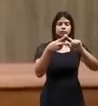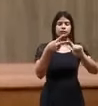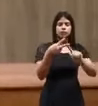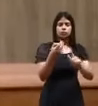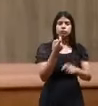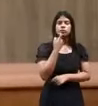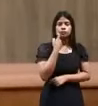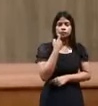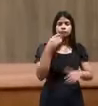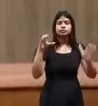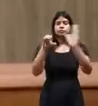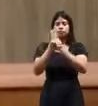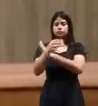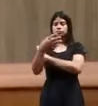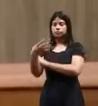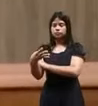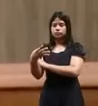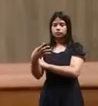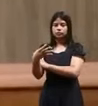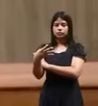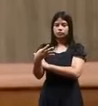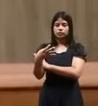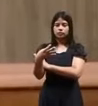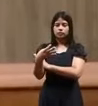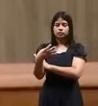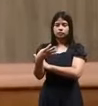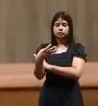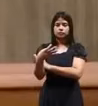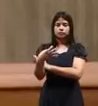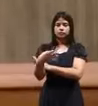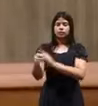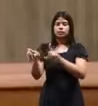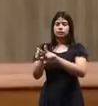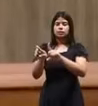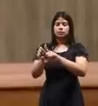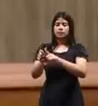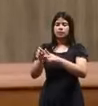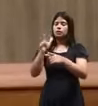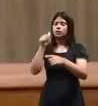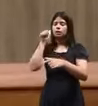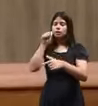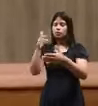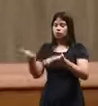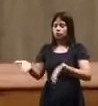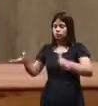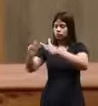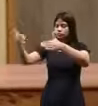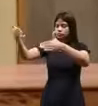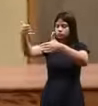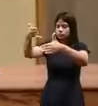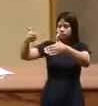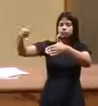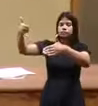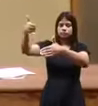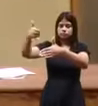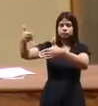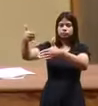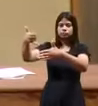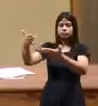no capítulo 4, a mulher que foi multiplicar o azeite, ela tinha o quê? Um pouquinho de azeite aonde?